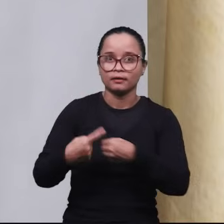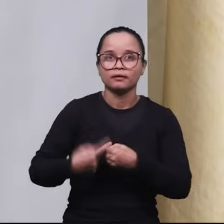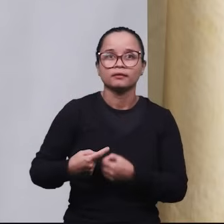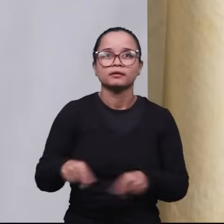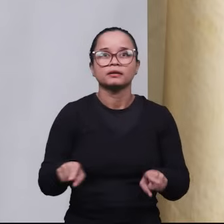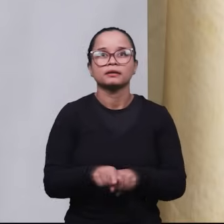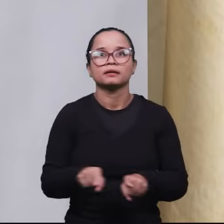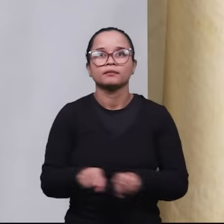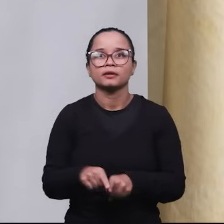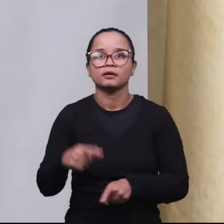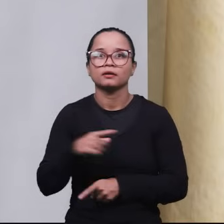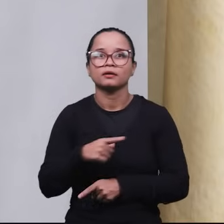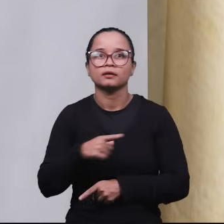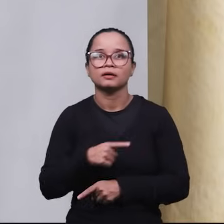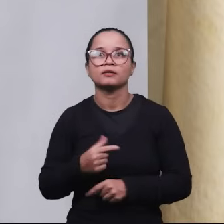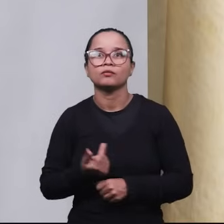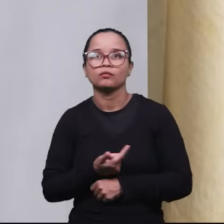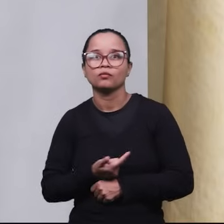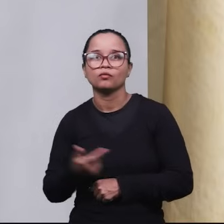e pesava